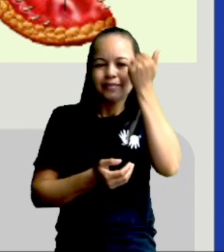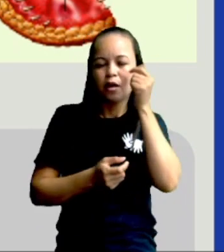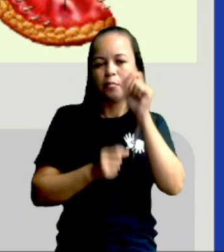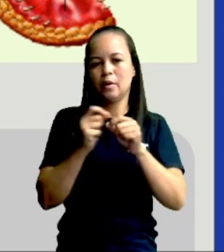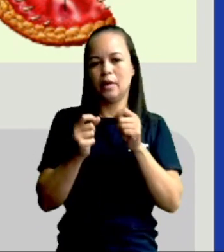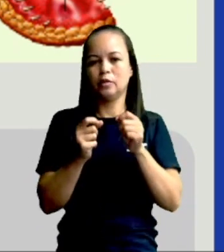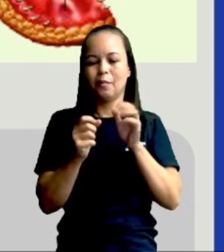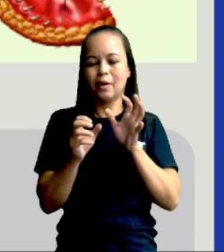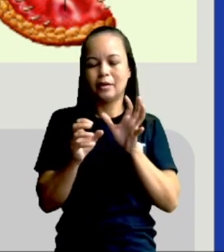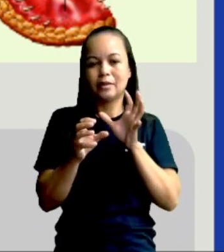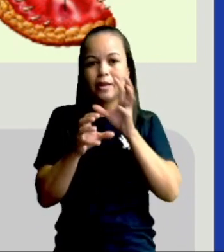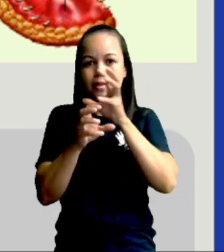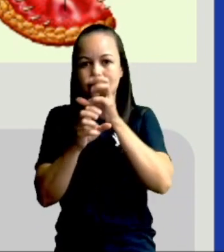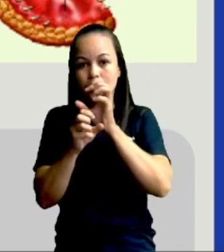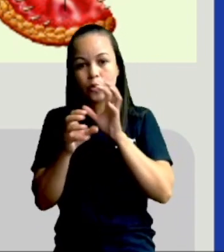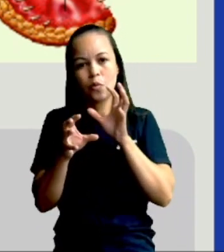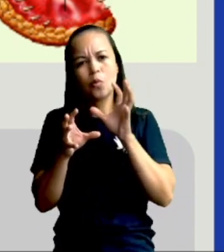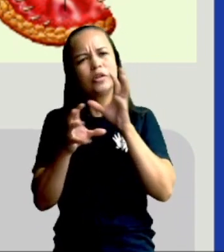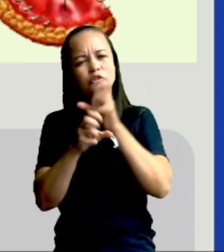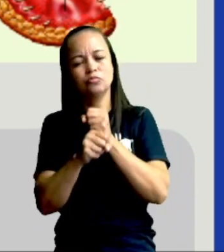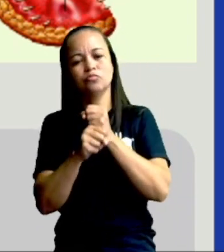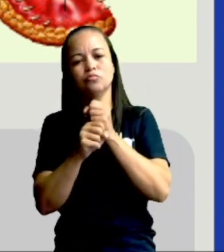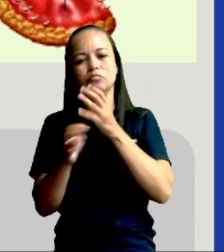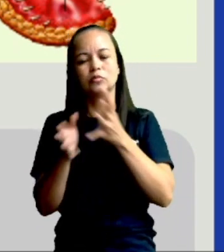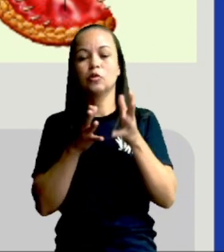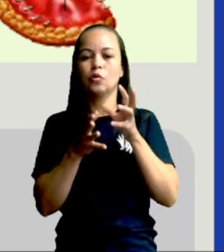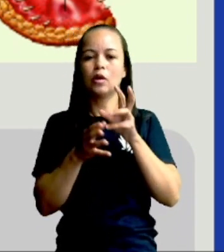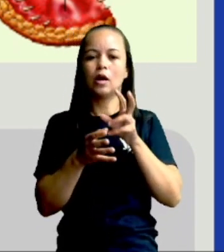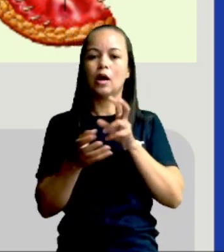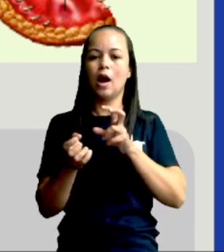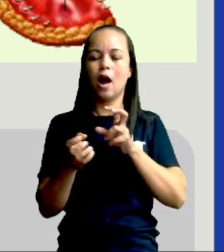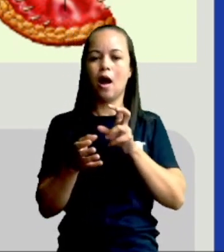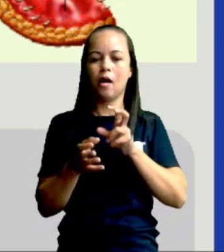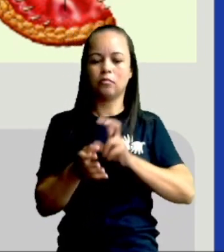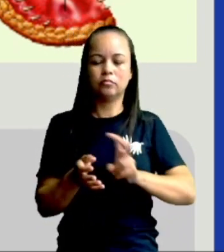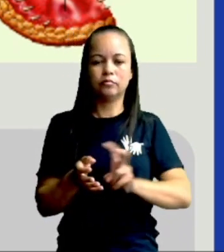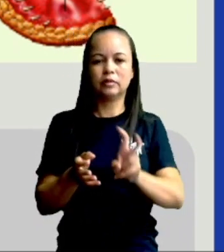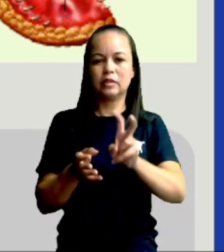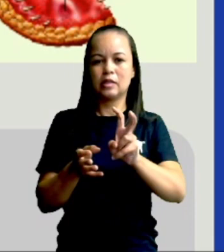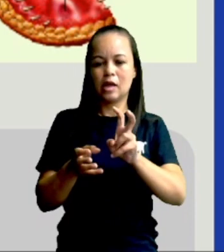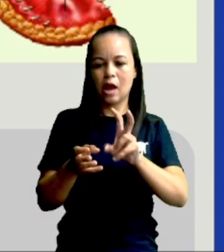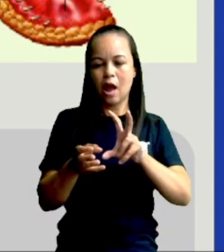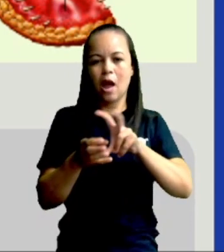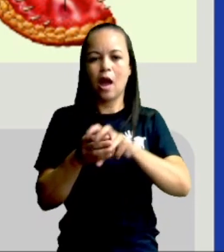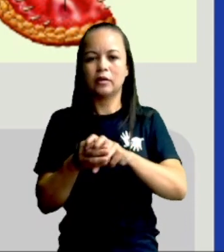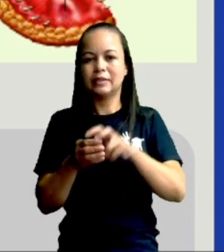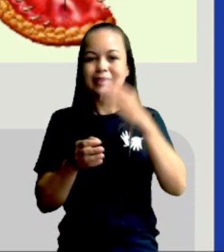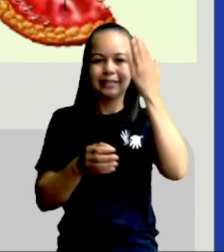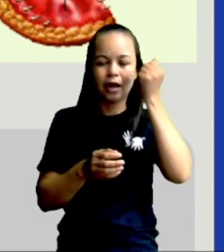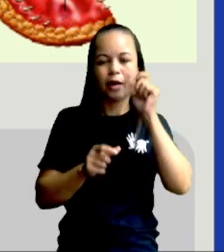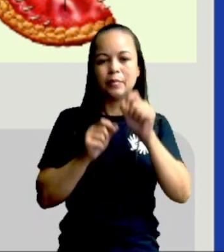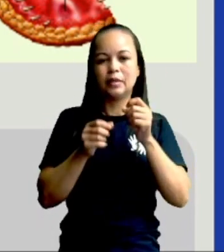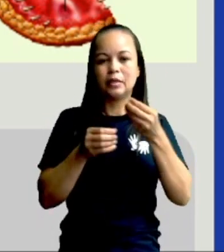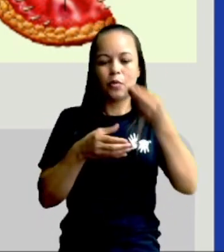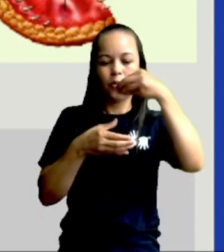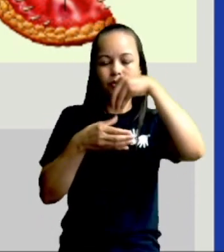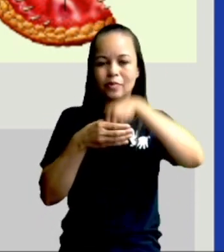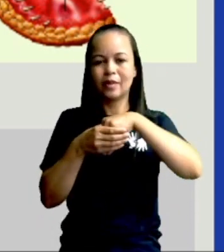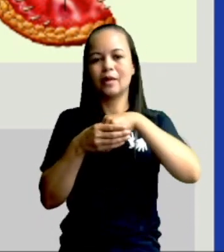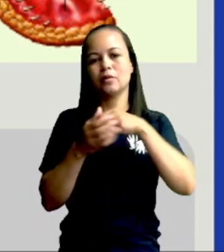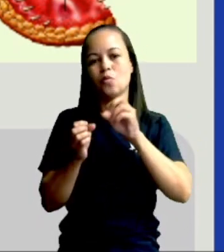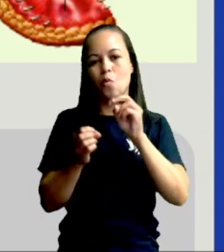no escuro. Então, ela identifica o calor da presa. A cobra, quando entra no toca de um animal, ela já sabe se o animal já está lá dentro ou